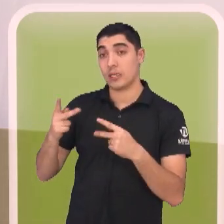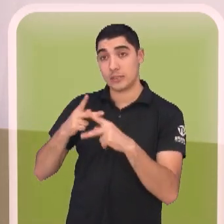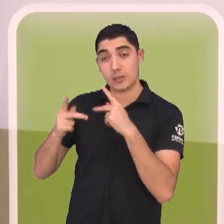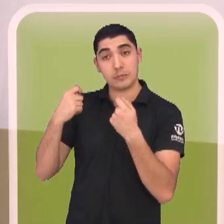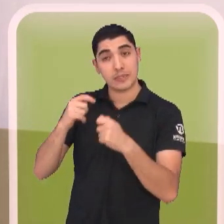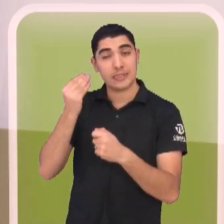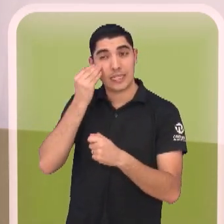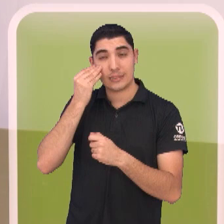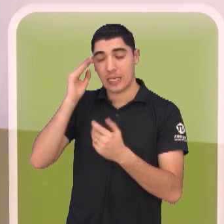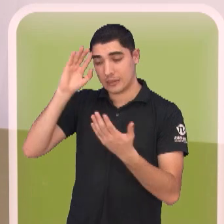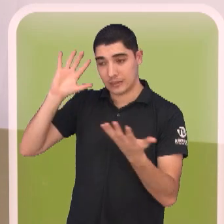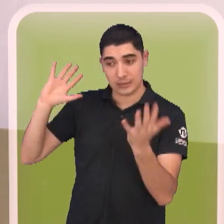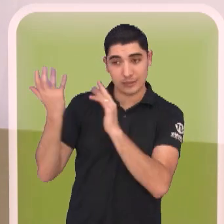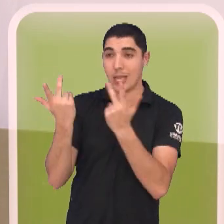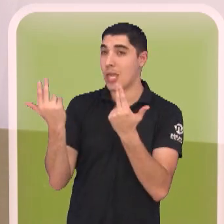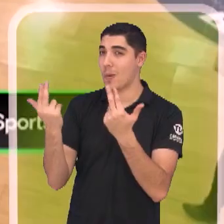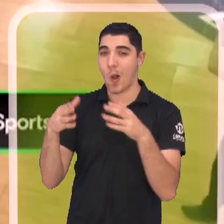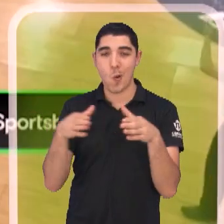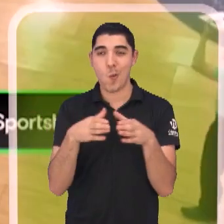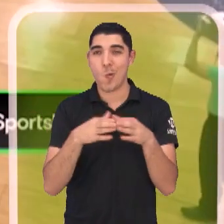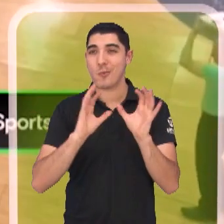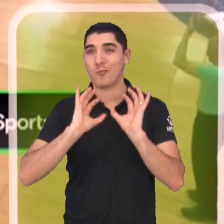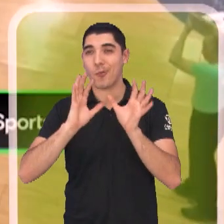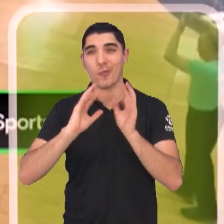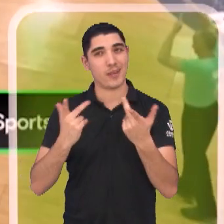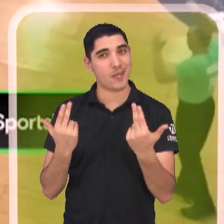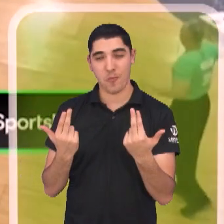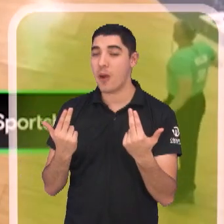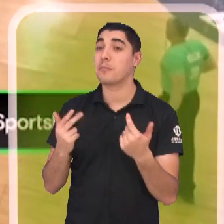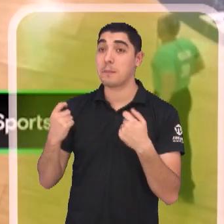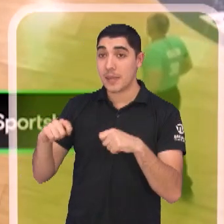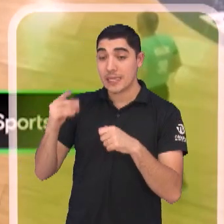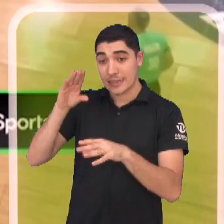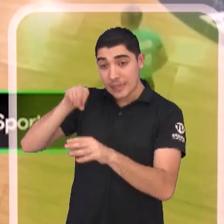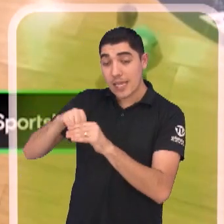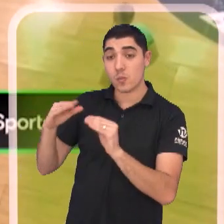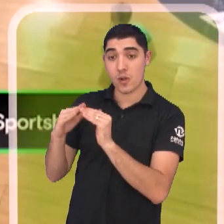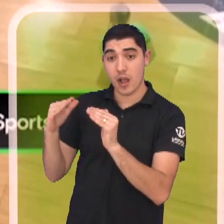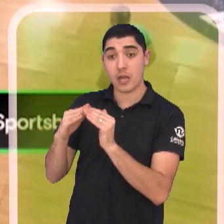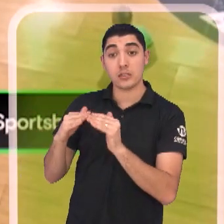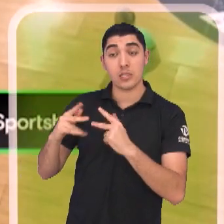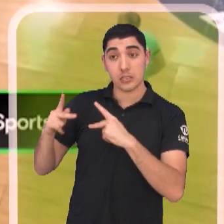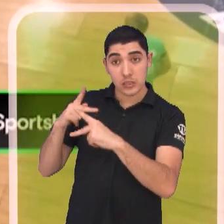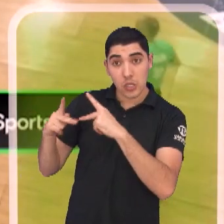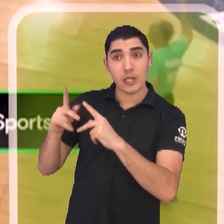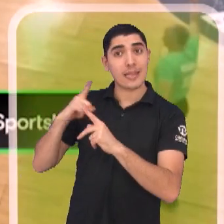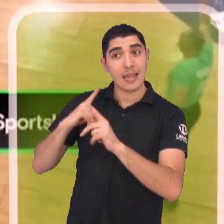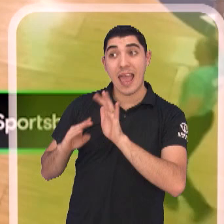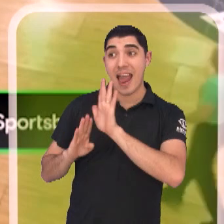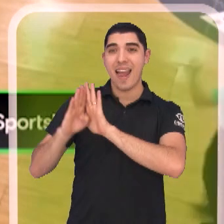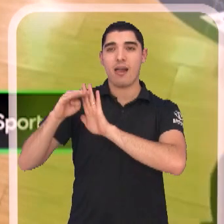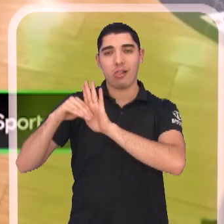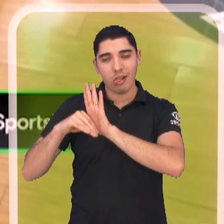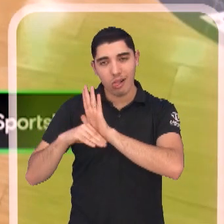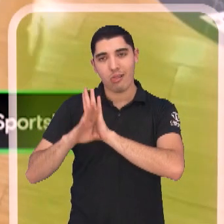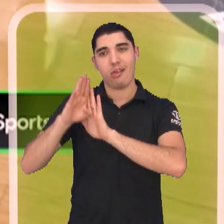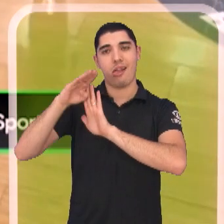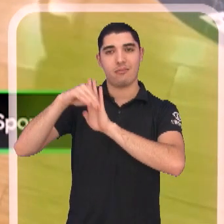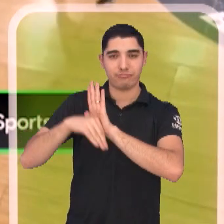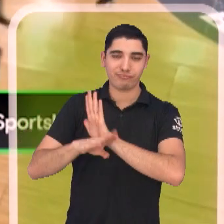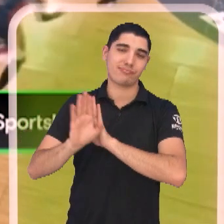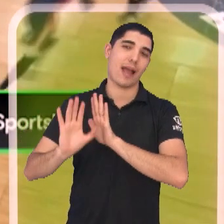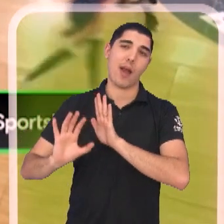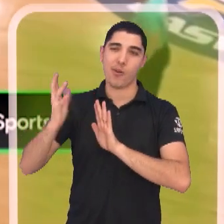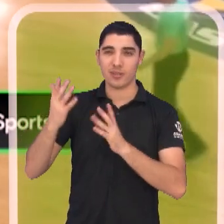vôlei também se recuperar no basquete jogando em casa São José que teve altos e baixos aí teve alguma derrota